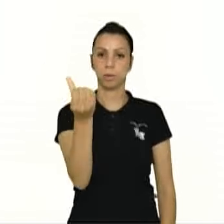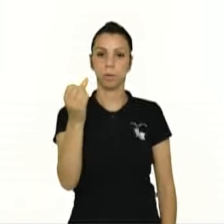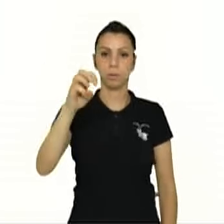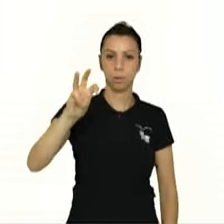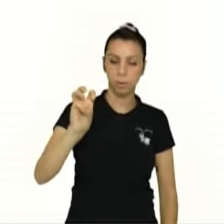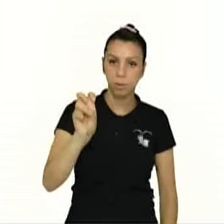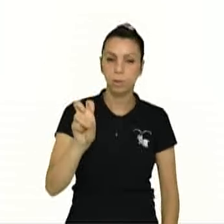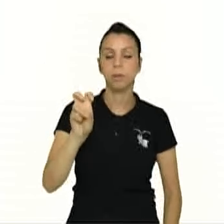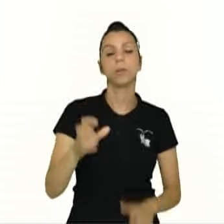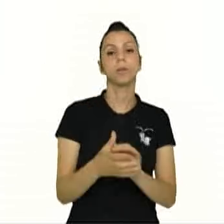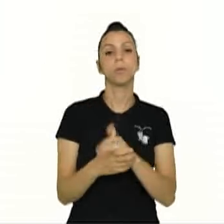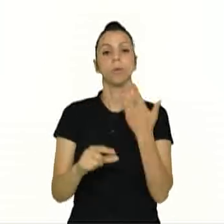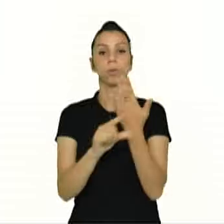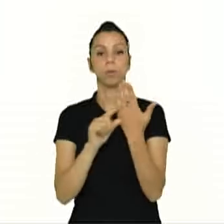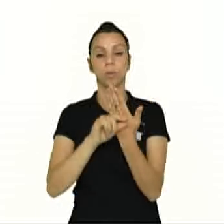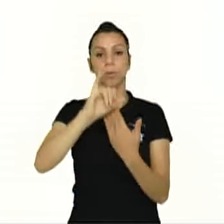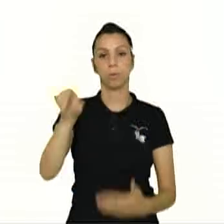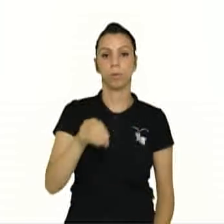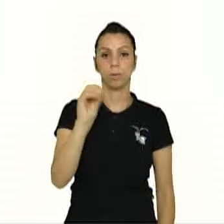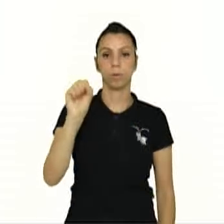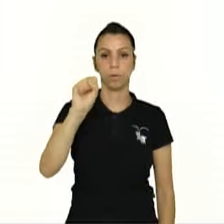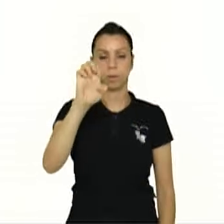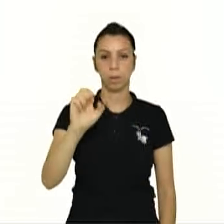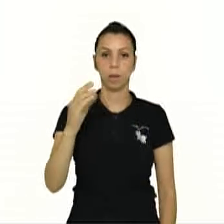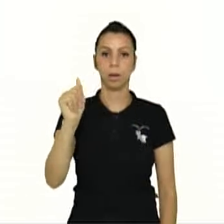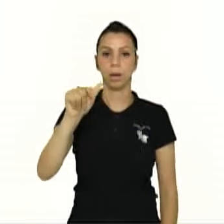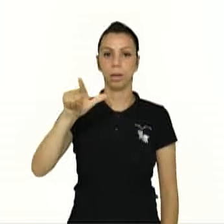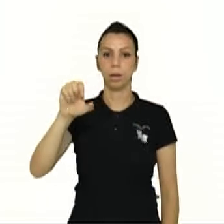1865, de José de Alencar. Então, uma obra produzida em